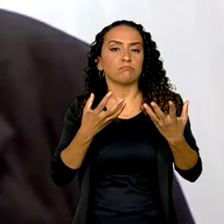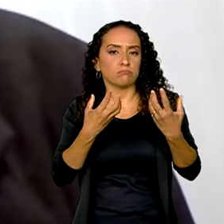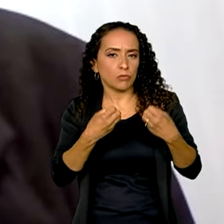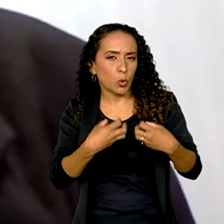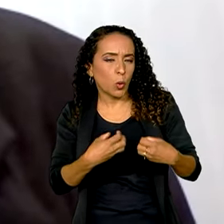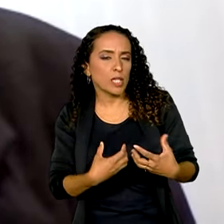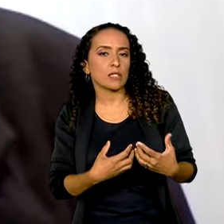sexual